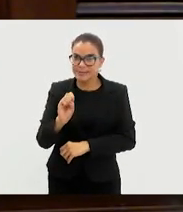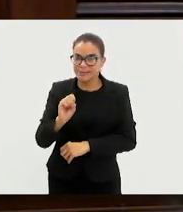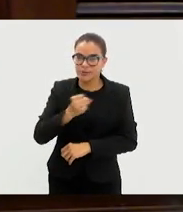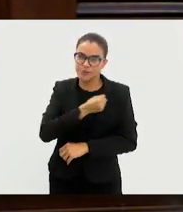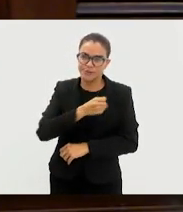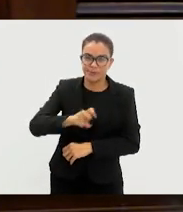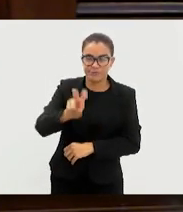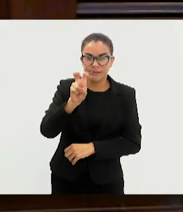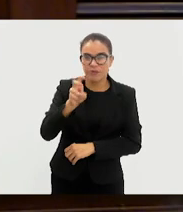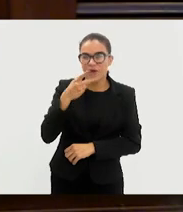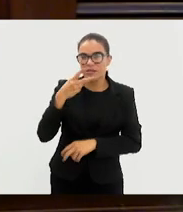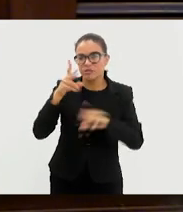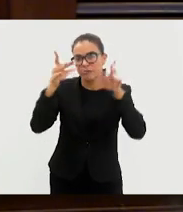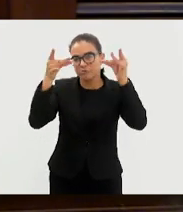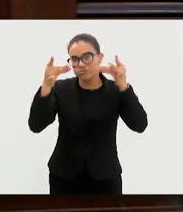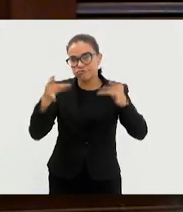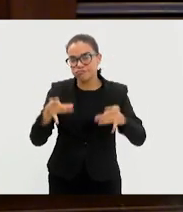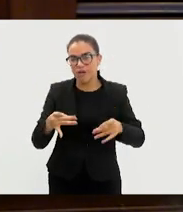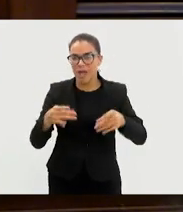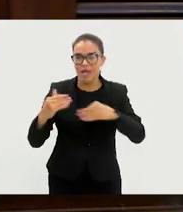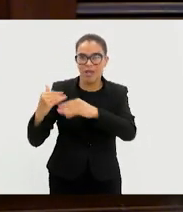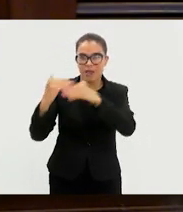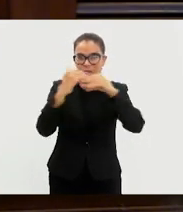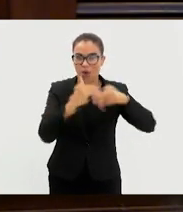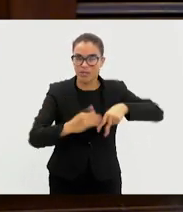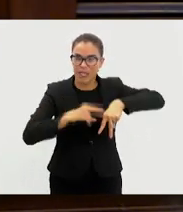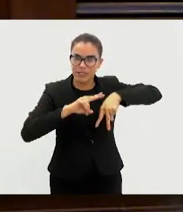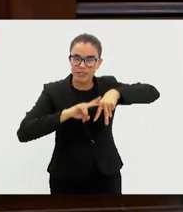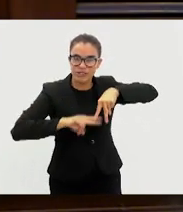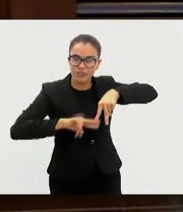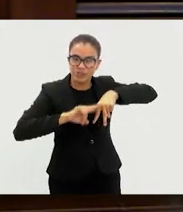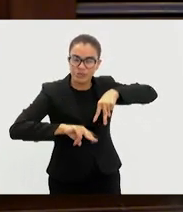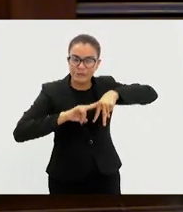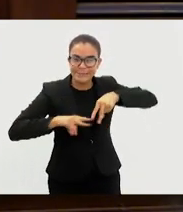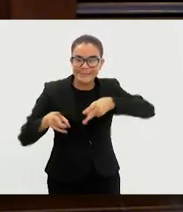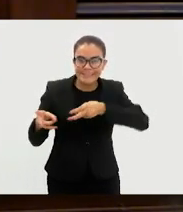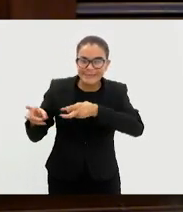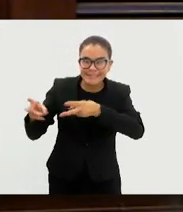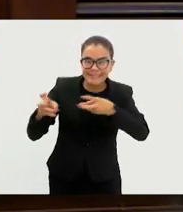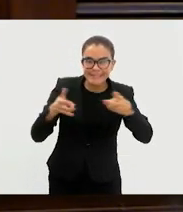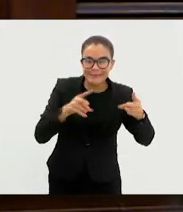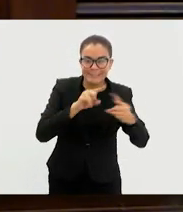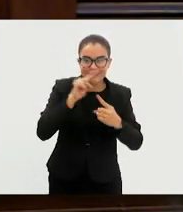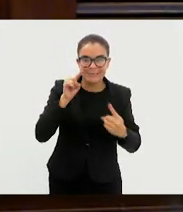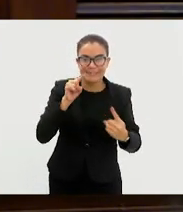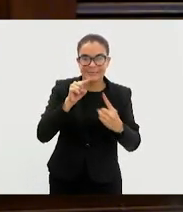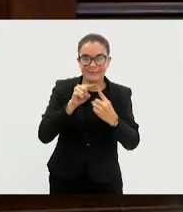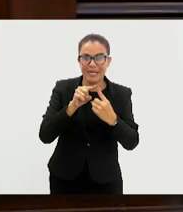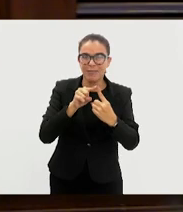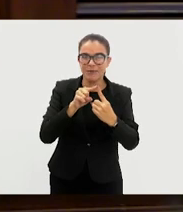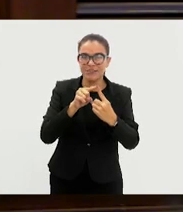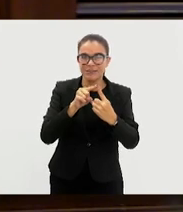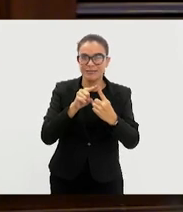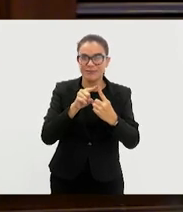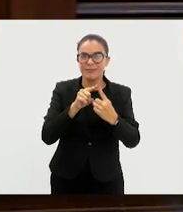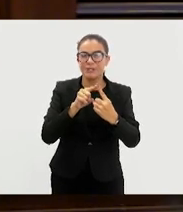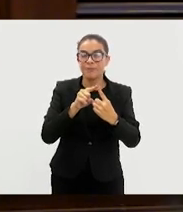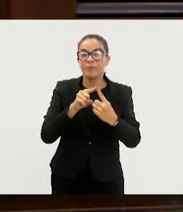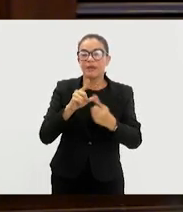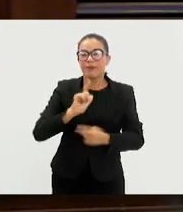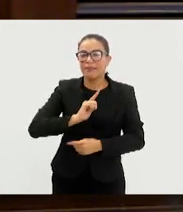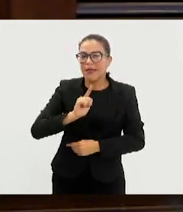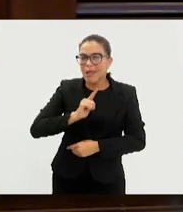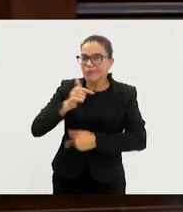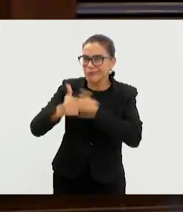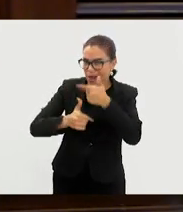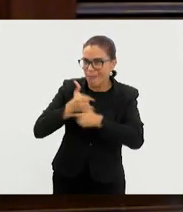fala sobre igualdade de gênero, percebemos nas metas estabelecidas que ainda temos muito